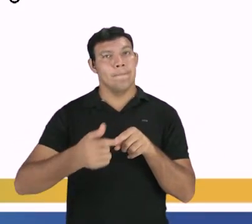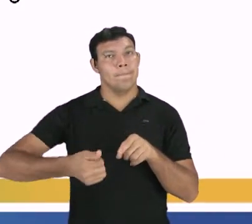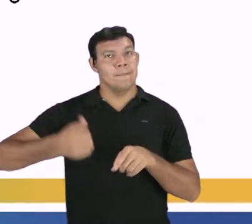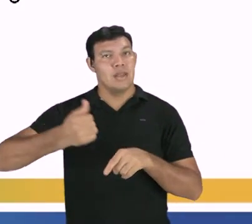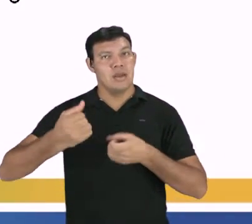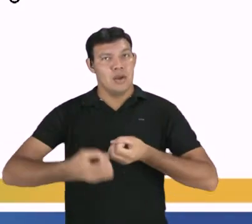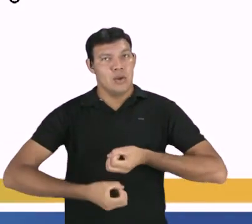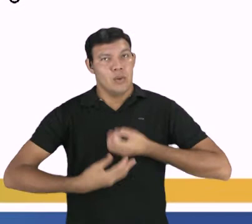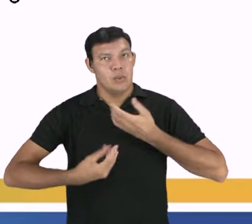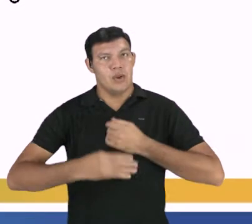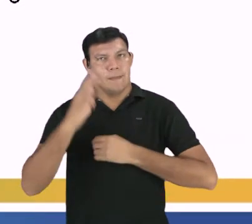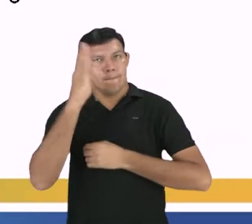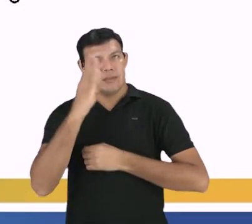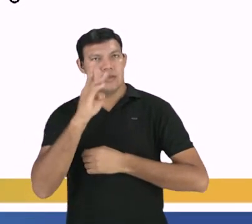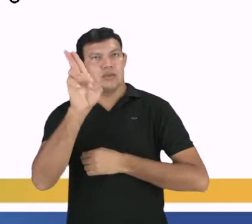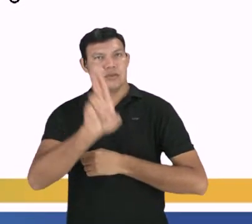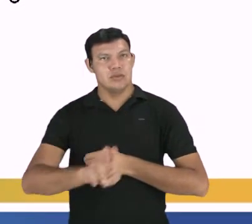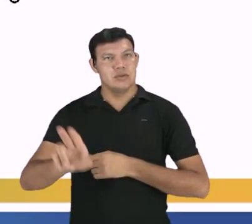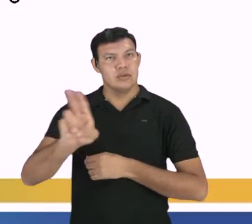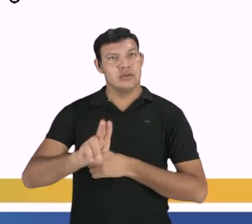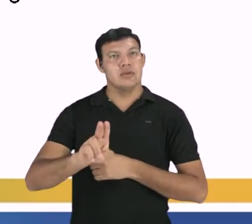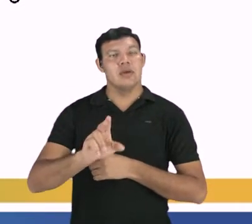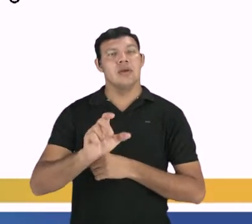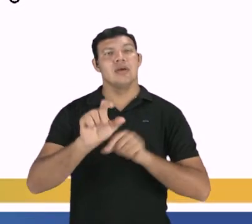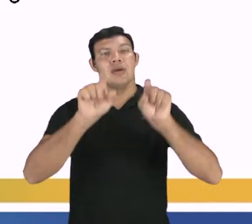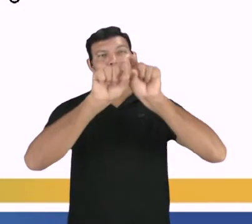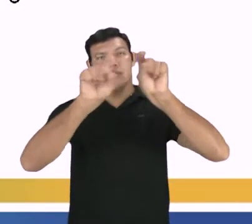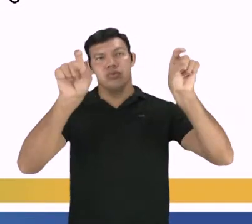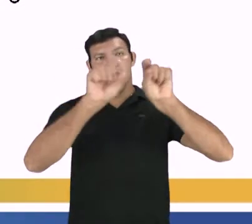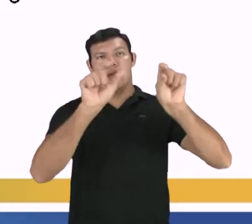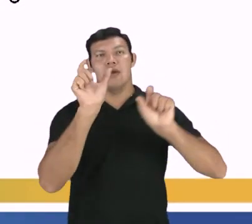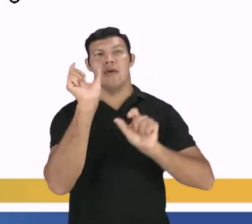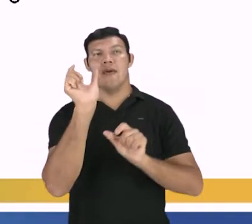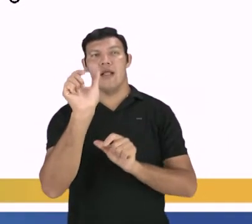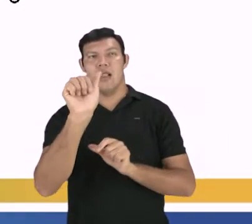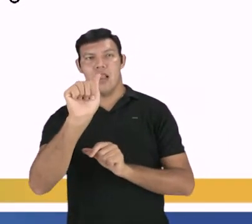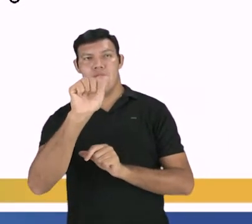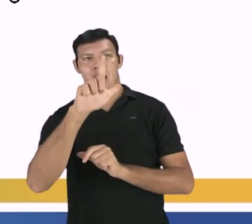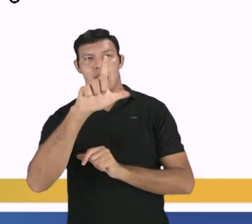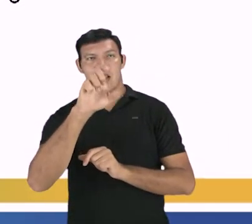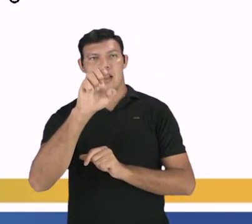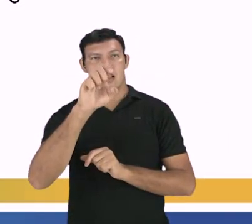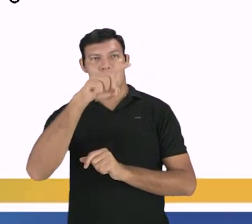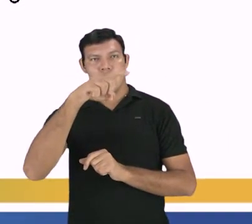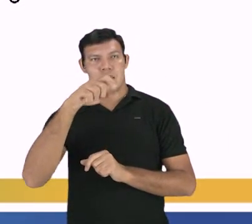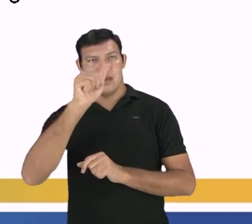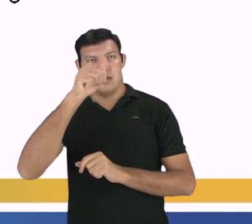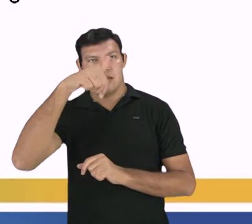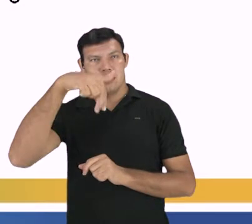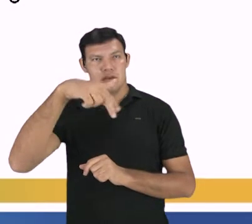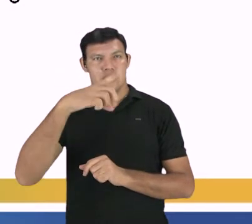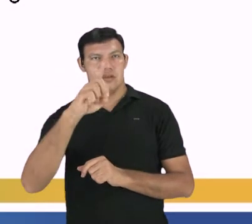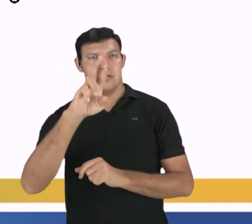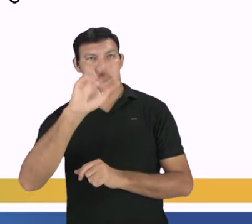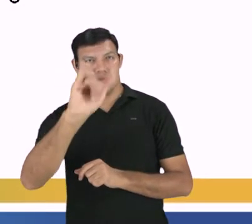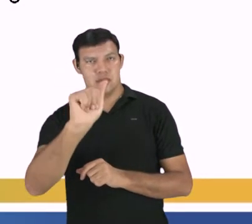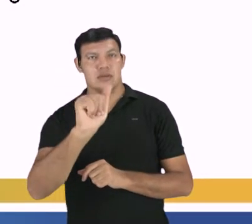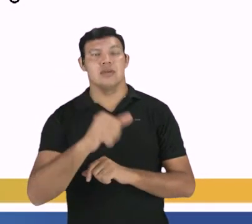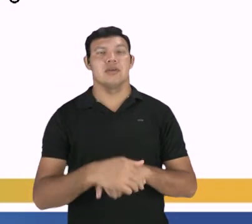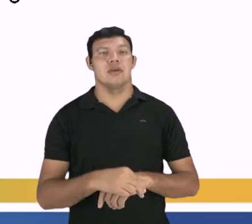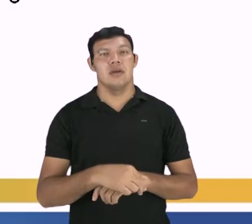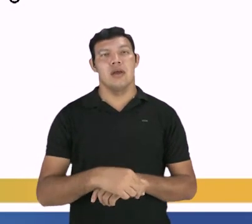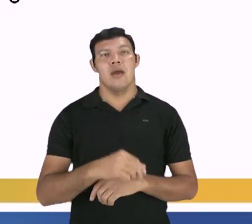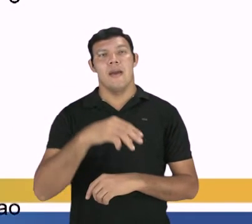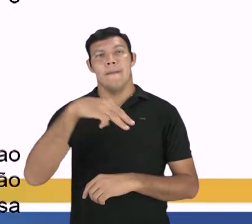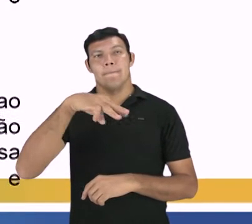verso alexandrino foi Machado de Assis. Machado de Assis é excepcional, né? Então, ele conseguiu aí fazer